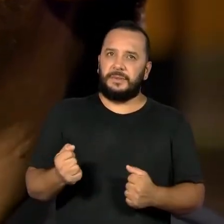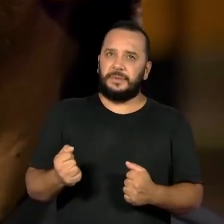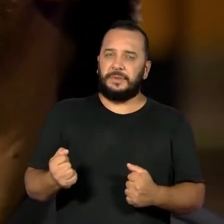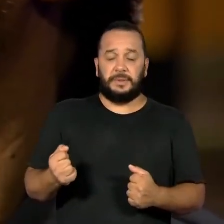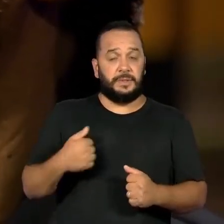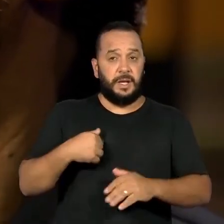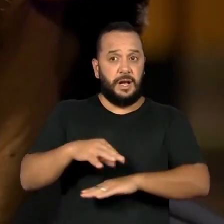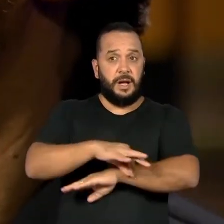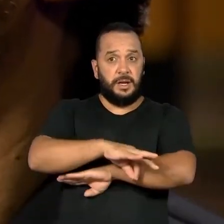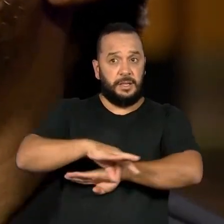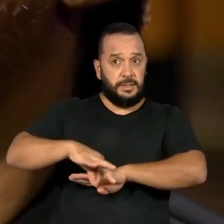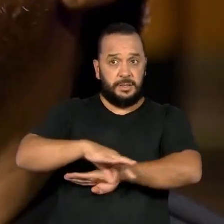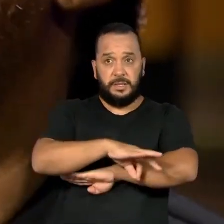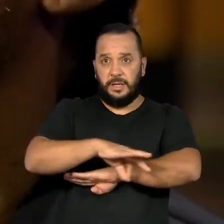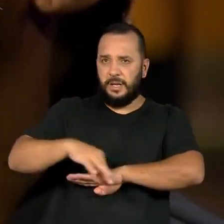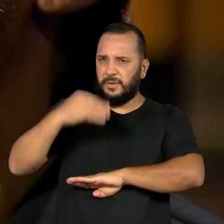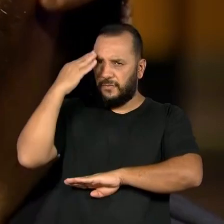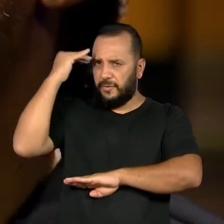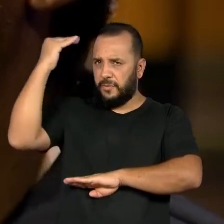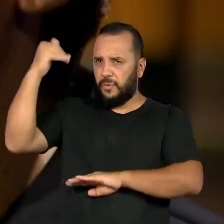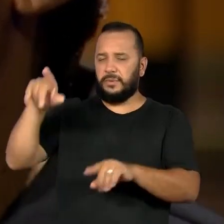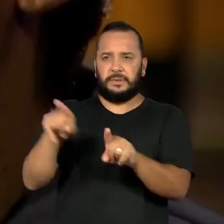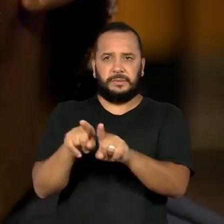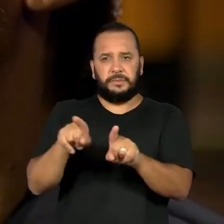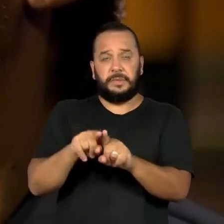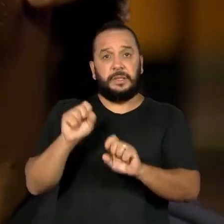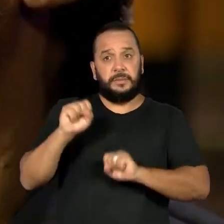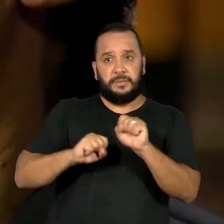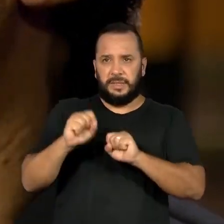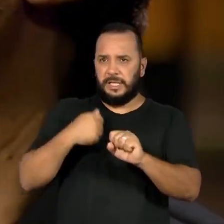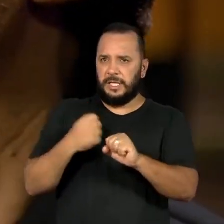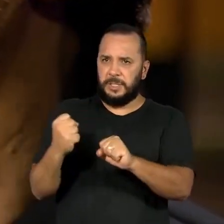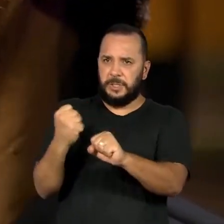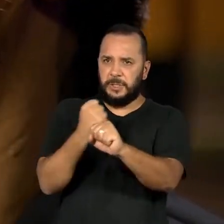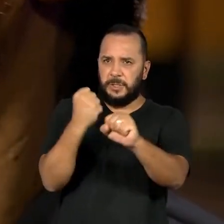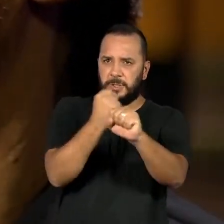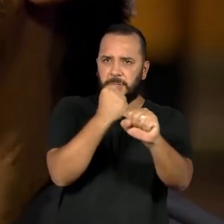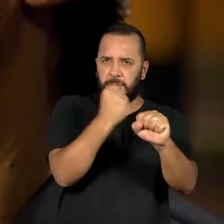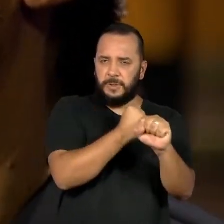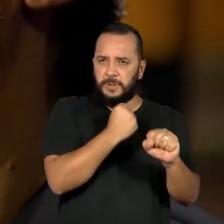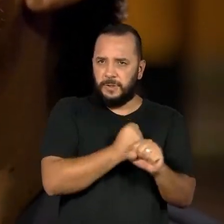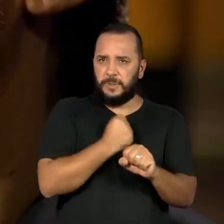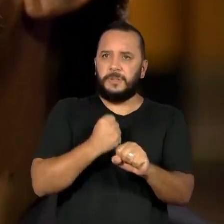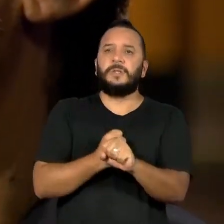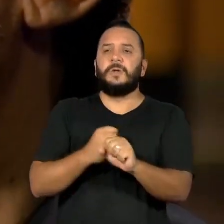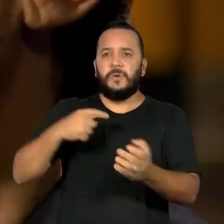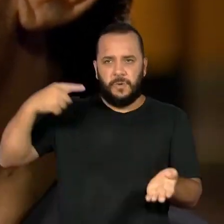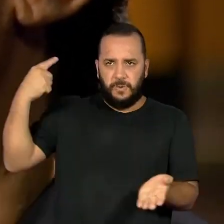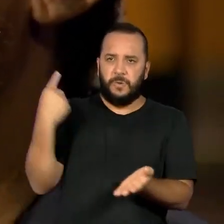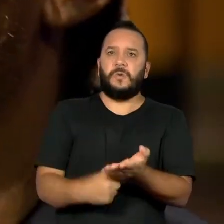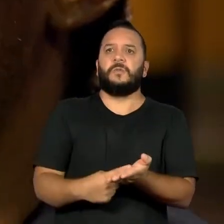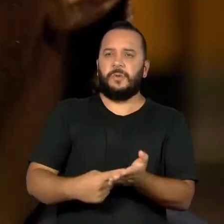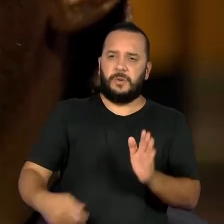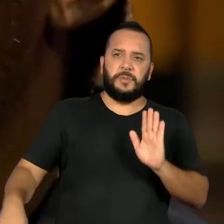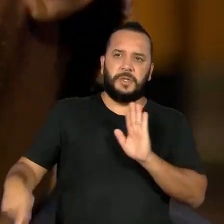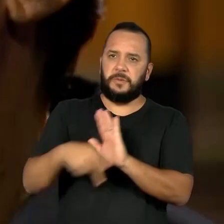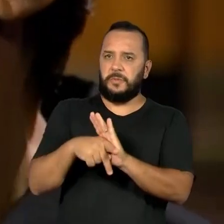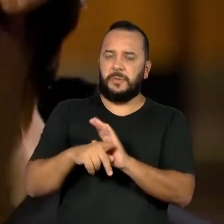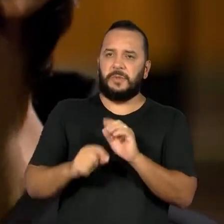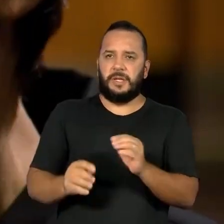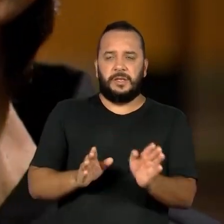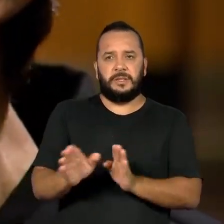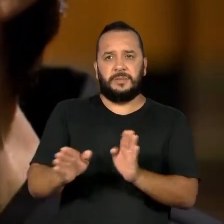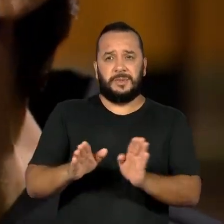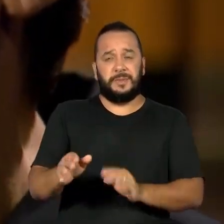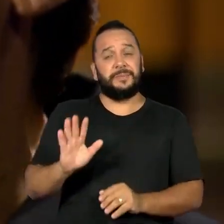arquitetos e e as próprias empreiteiras encararam né esse esse compromisso mas a todo momento tem